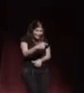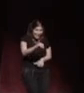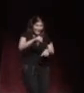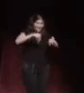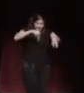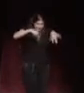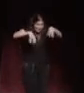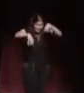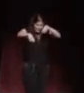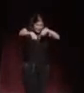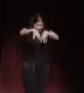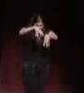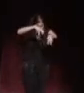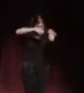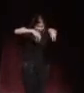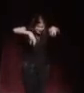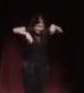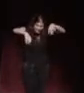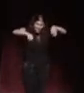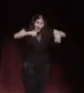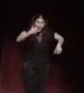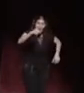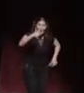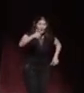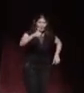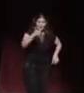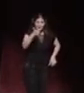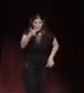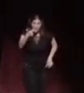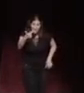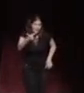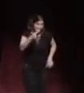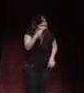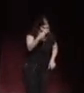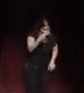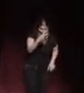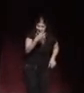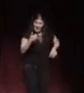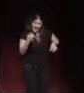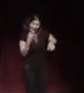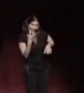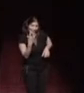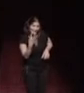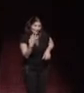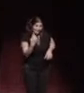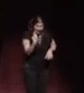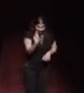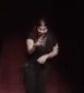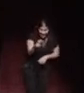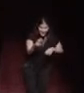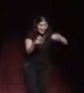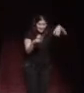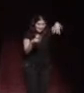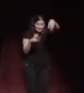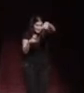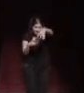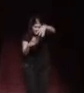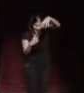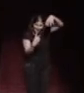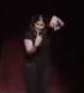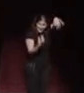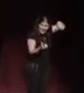10, 11, 12, 13, 14, 15, 16,